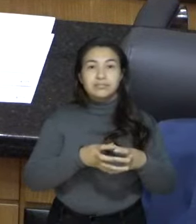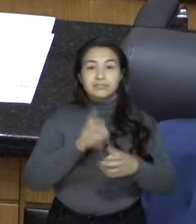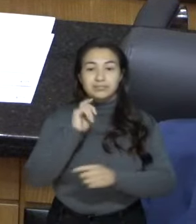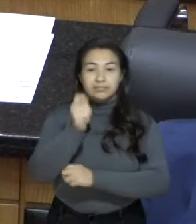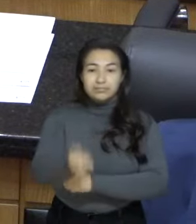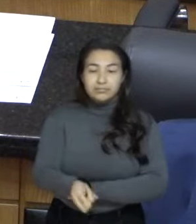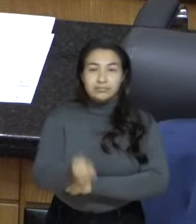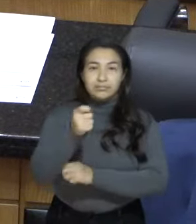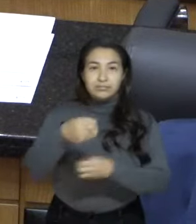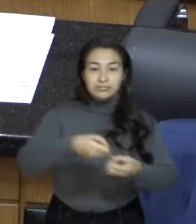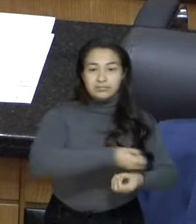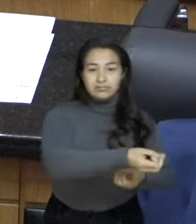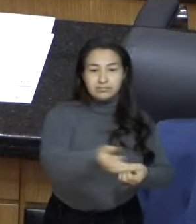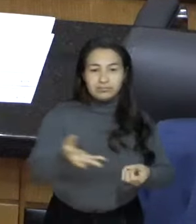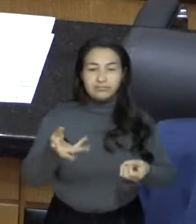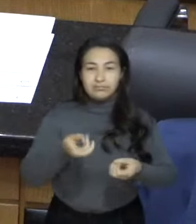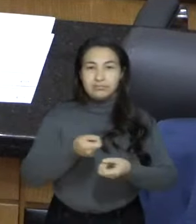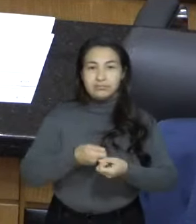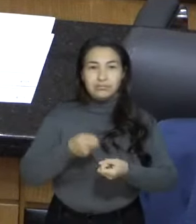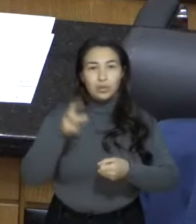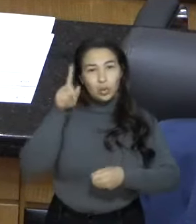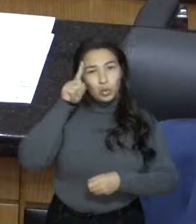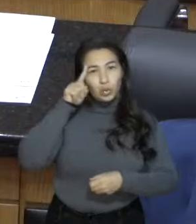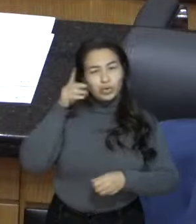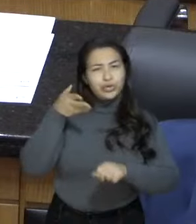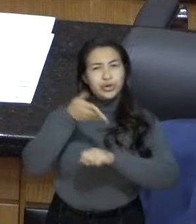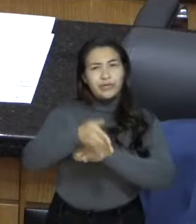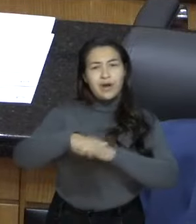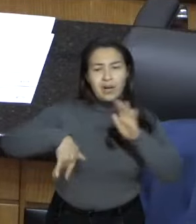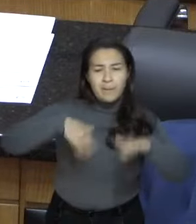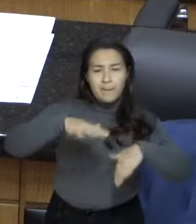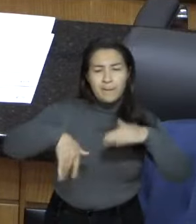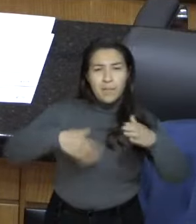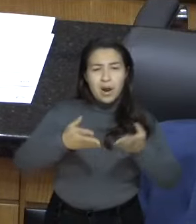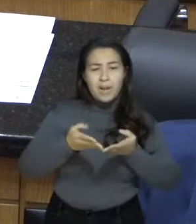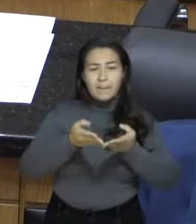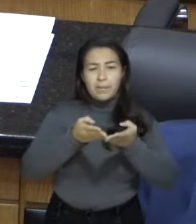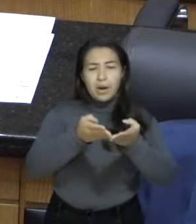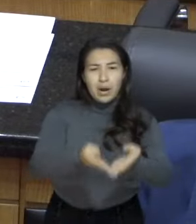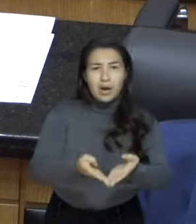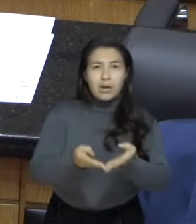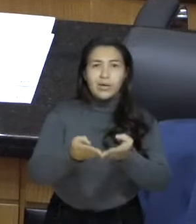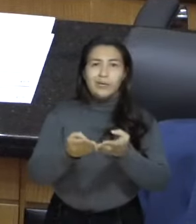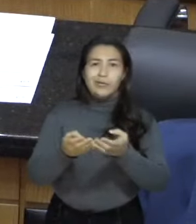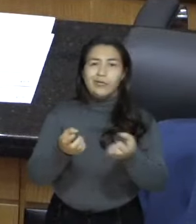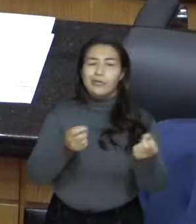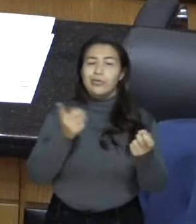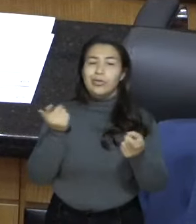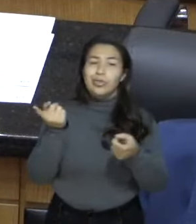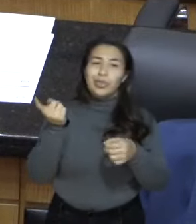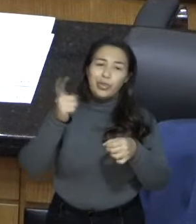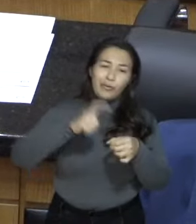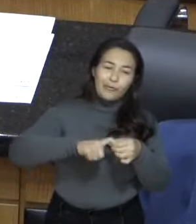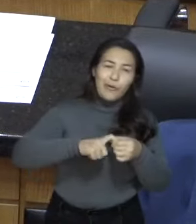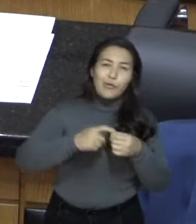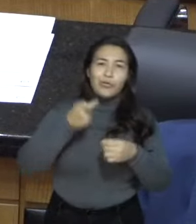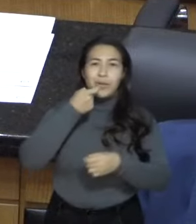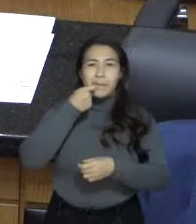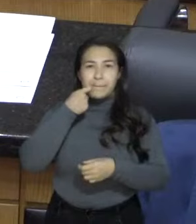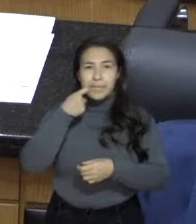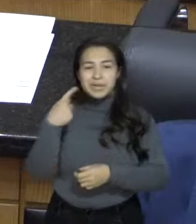dia a dia Entra no mar para trazer o almoço para todos nós o jantar para tantas pessoas através do peixe que é característica que